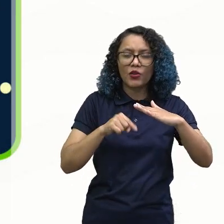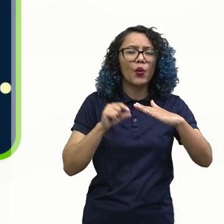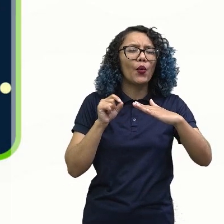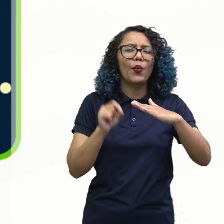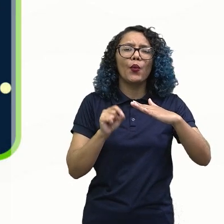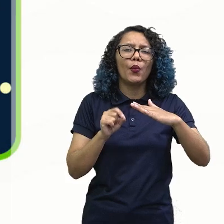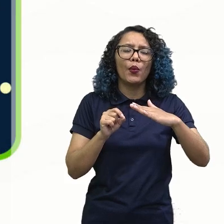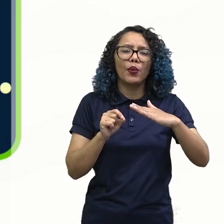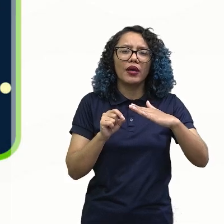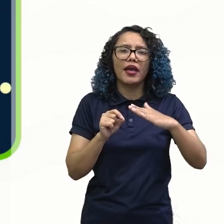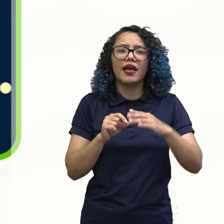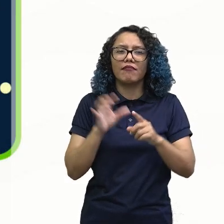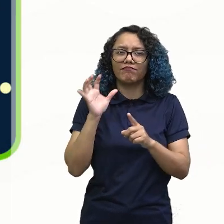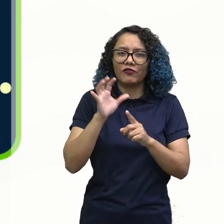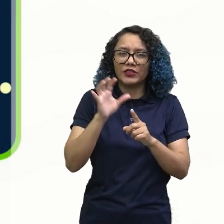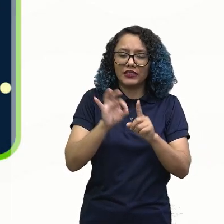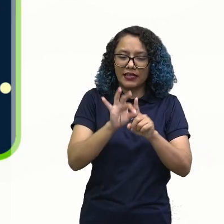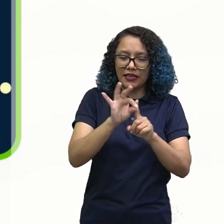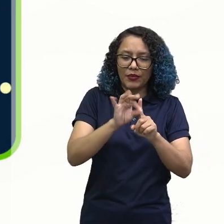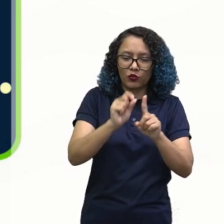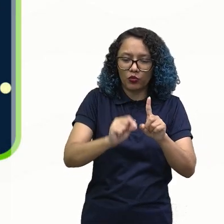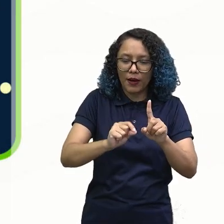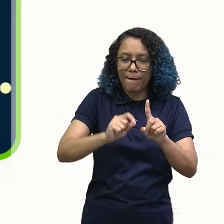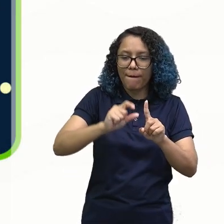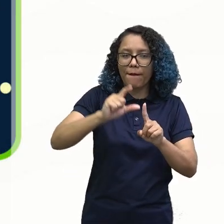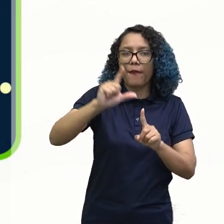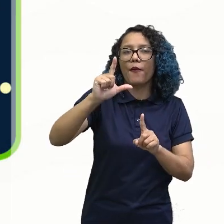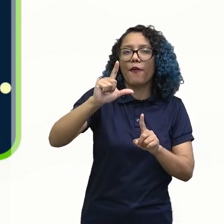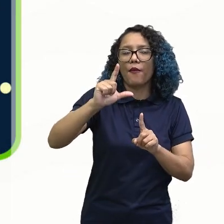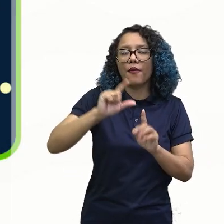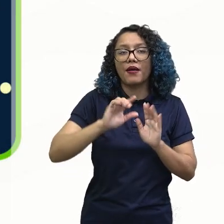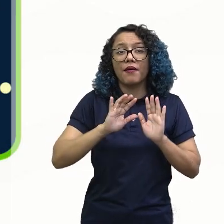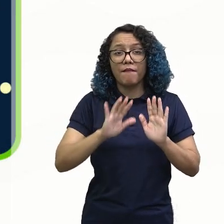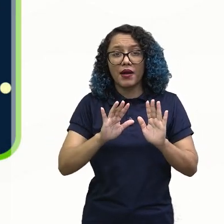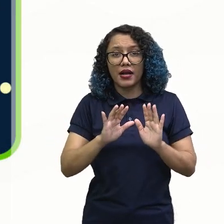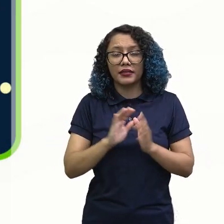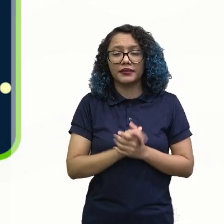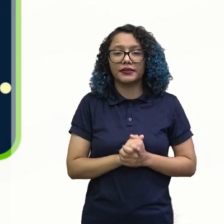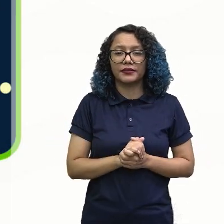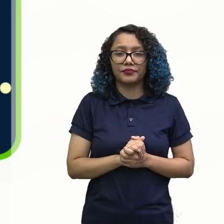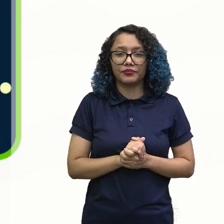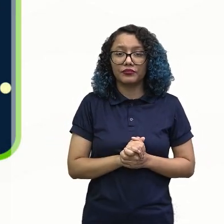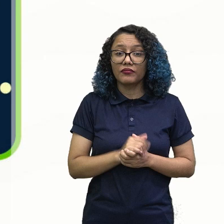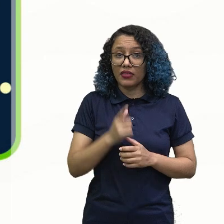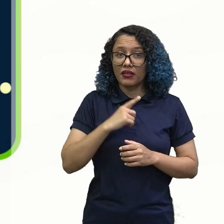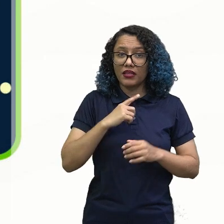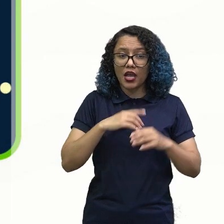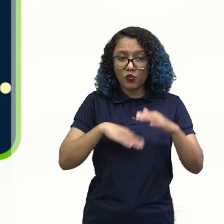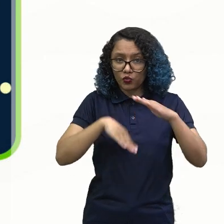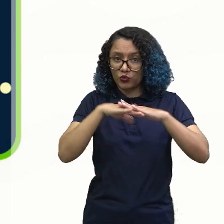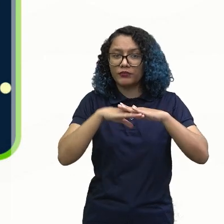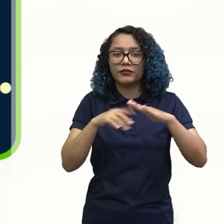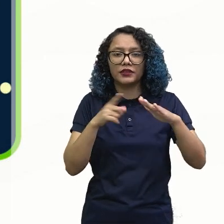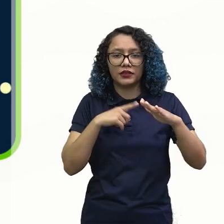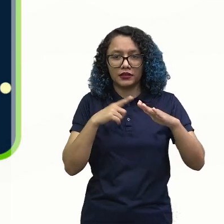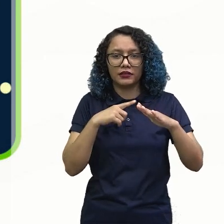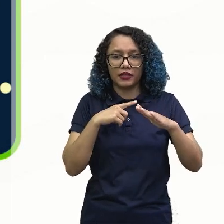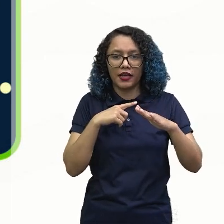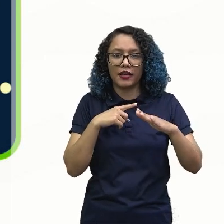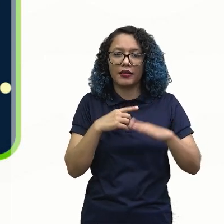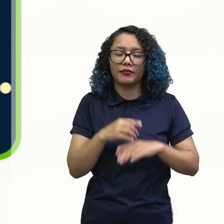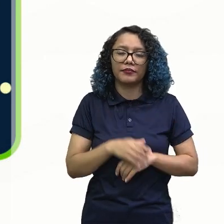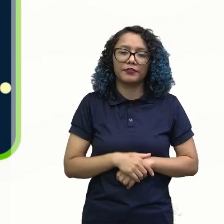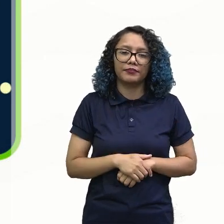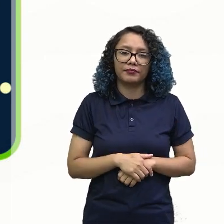ela aumenta a temperatura do planeta. Mas o fenômeno natural aumenta até certo ponto, né? Aumenta até um